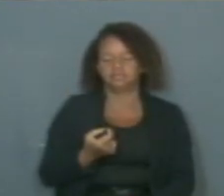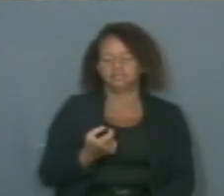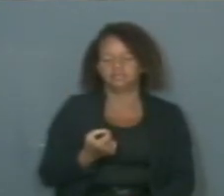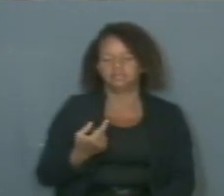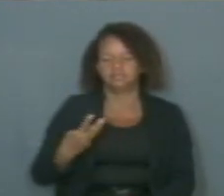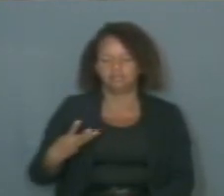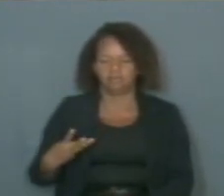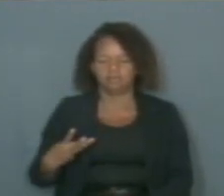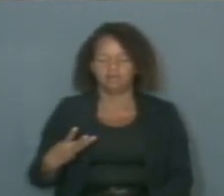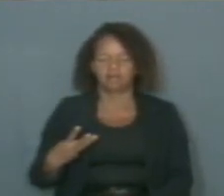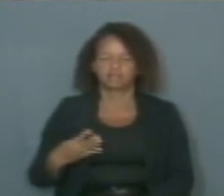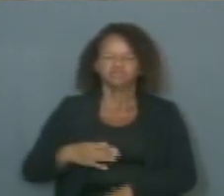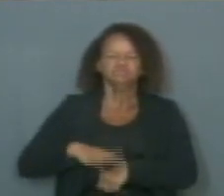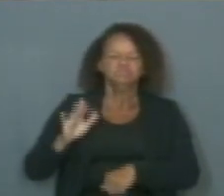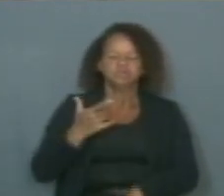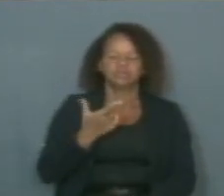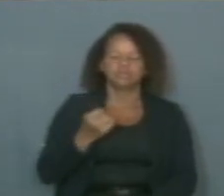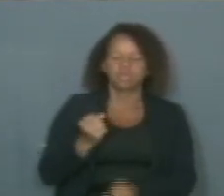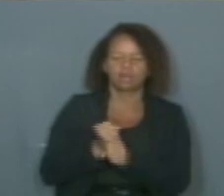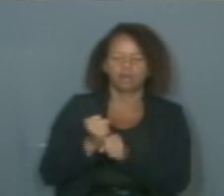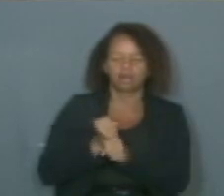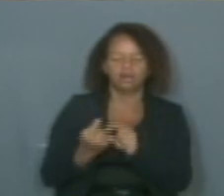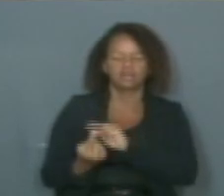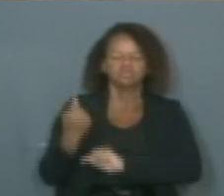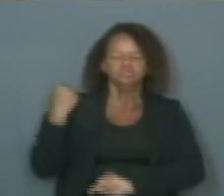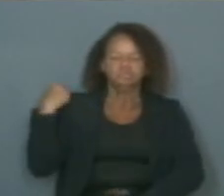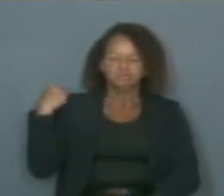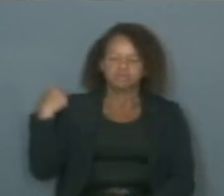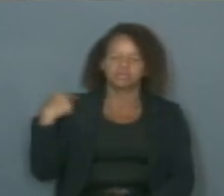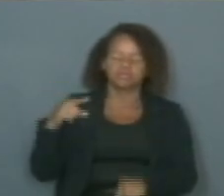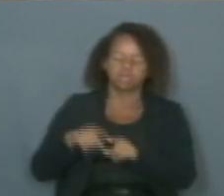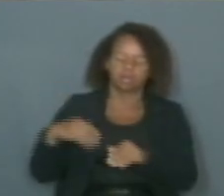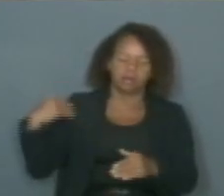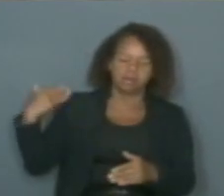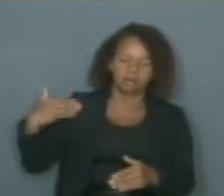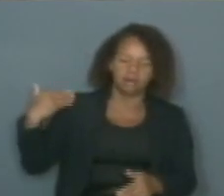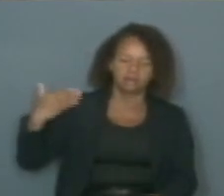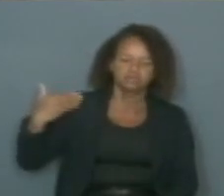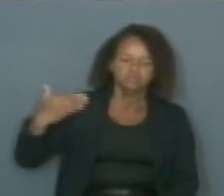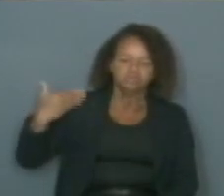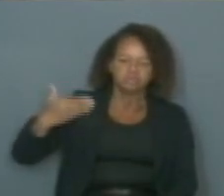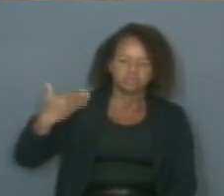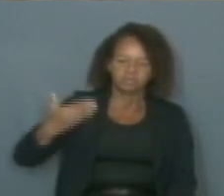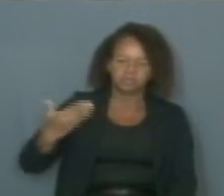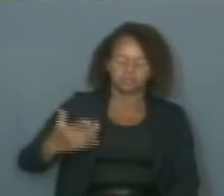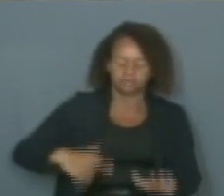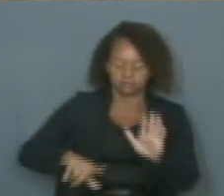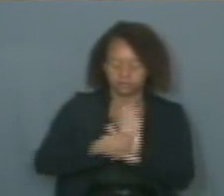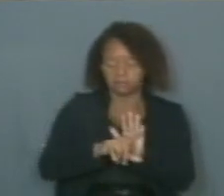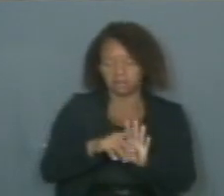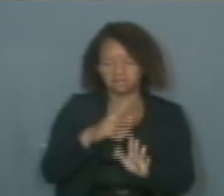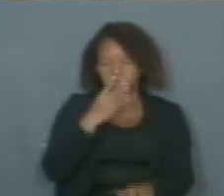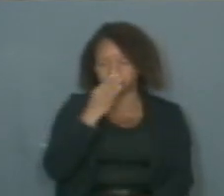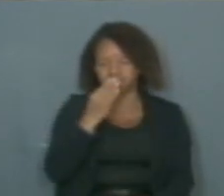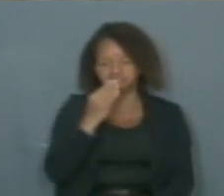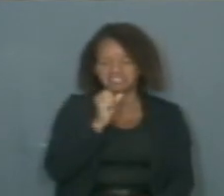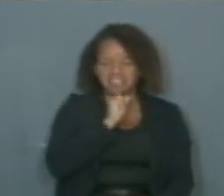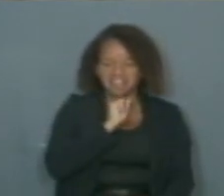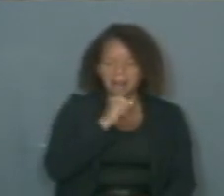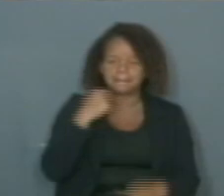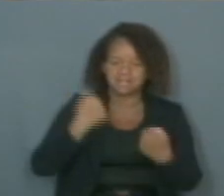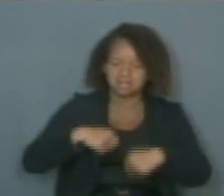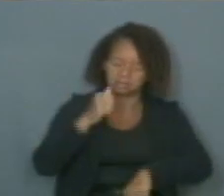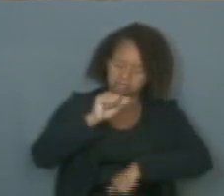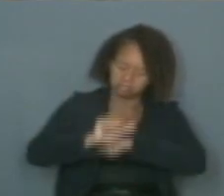2003, há mais de 20 anos atrás, e ao passar do tempo, Valdir Júnior, a lei fica arcaica, precisa